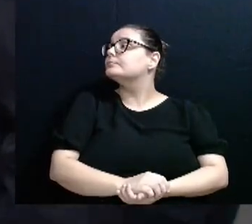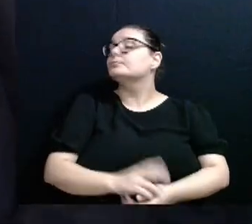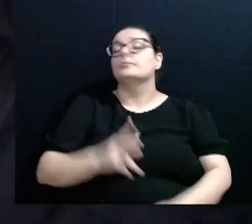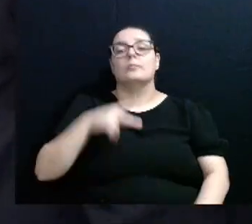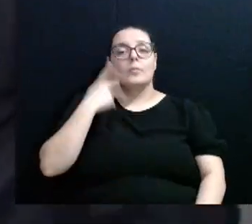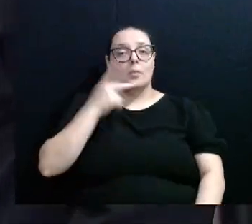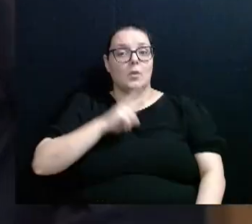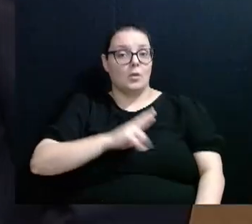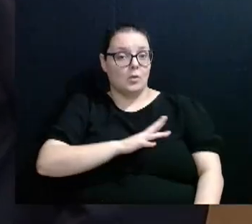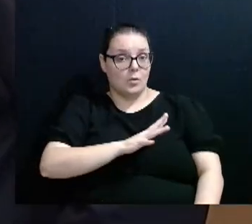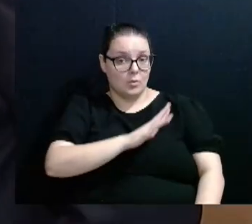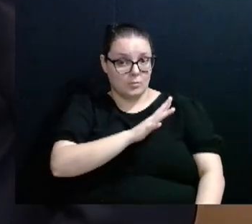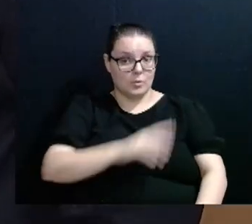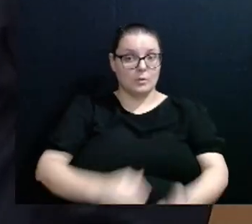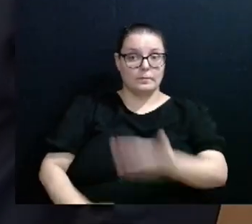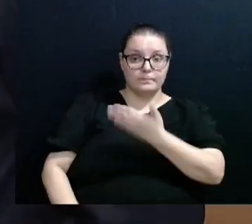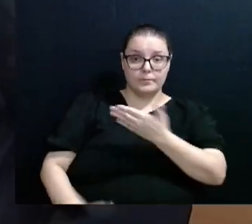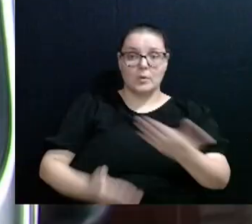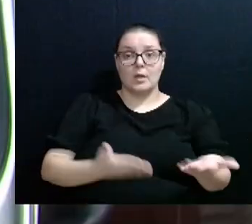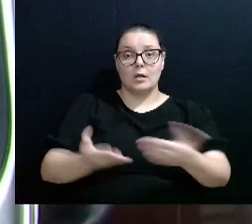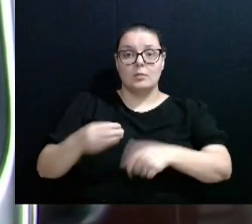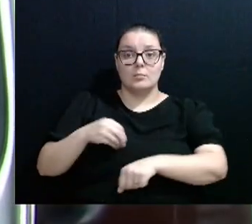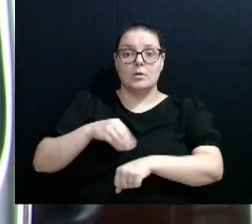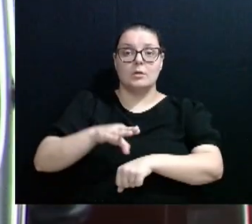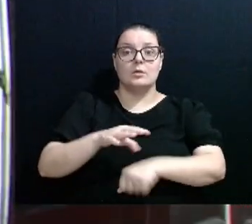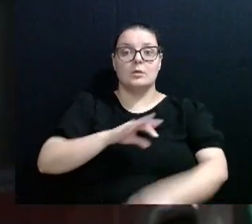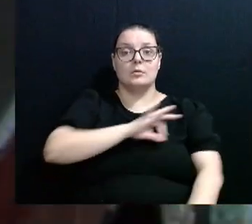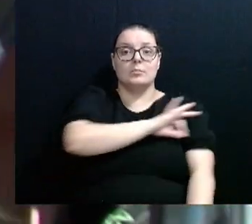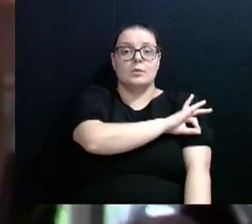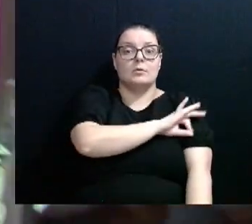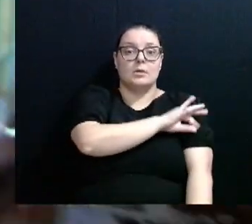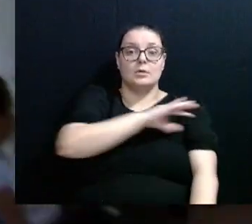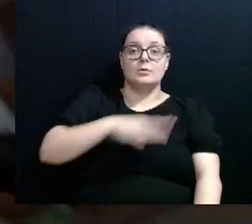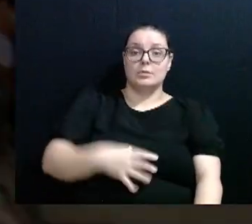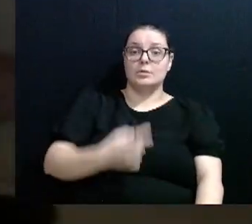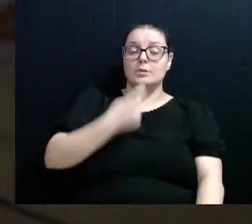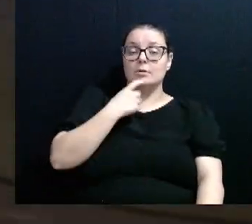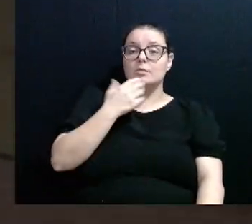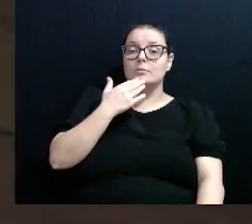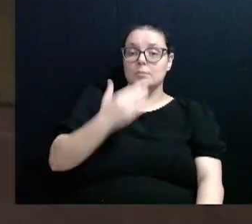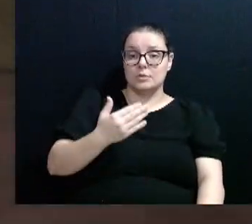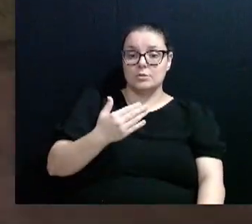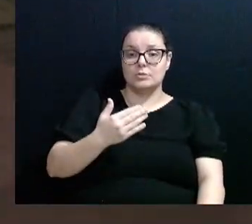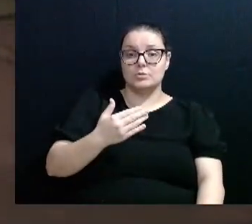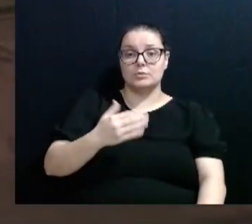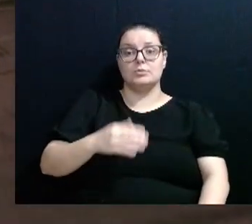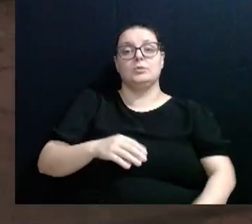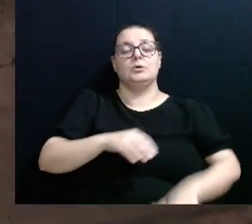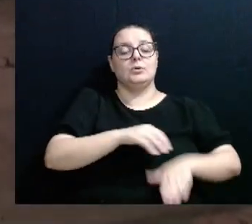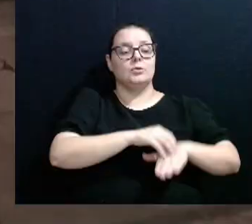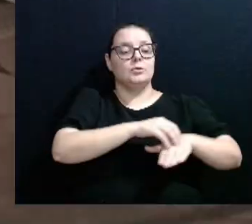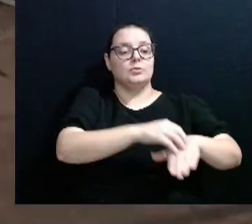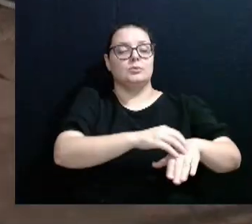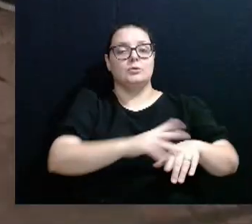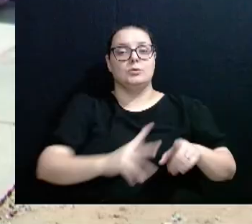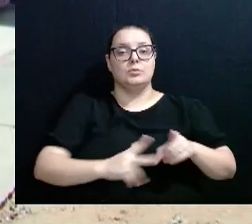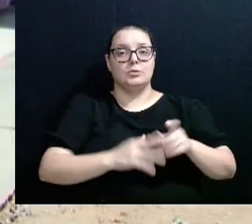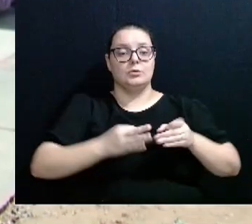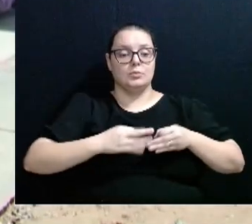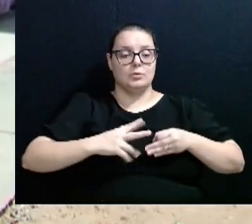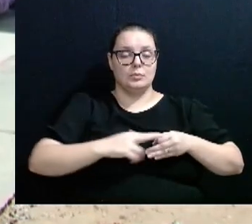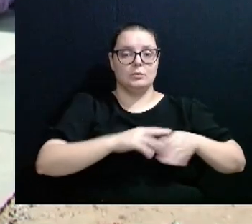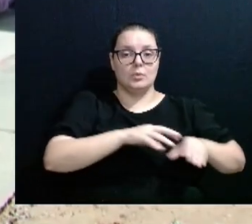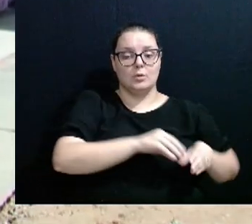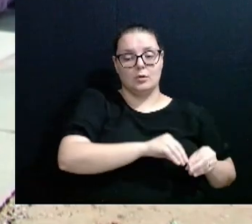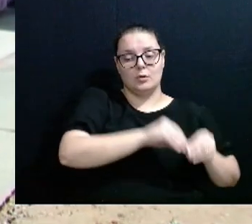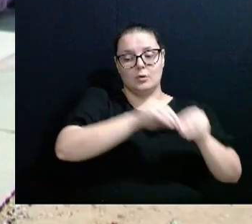Gás apresentou uma indicação à Prefeitura de Campinas pedindo o deslocamento do castramóvel, serviço gratuito de castração de